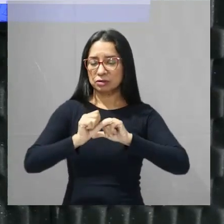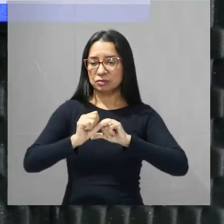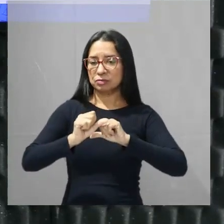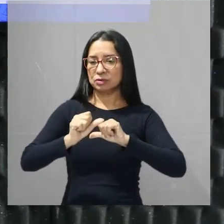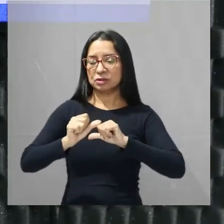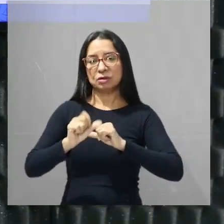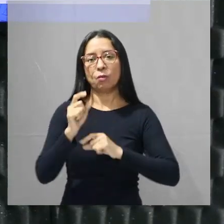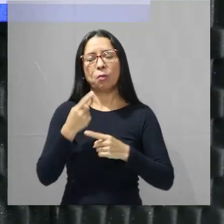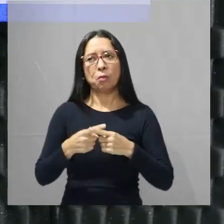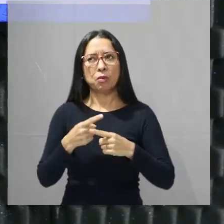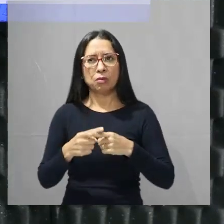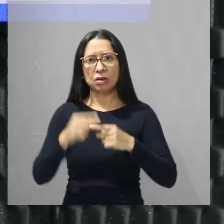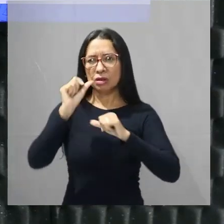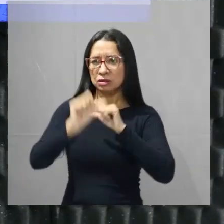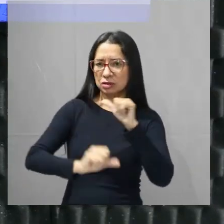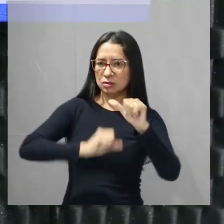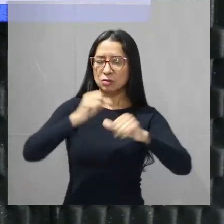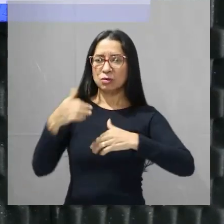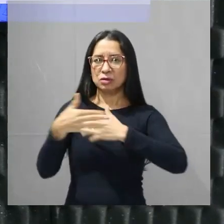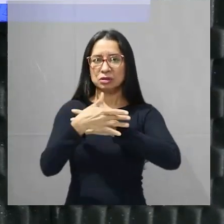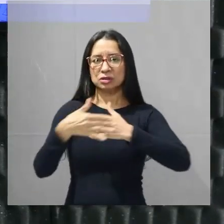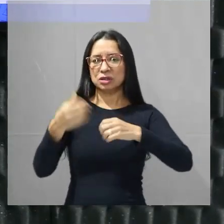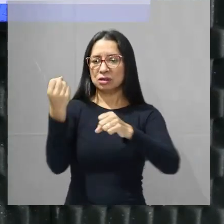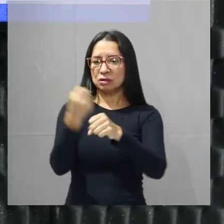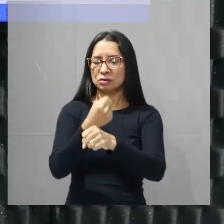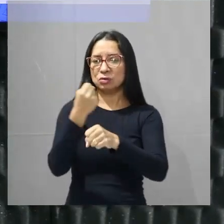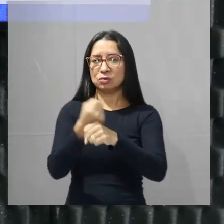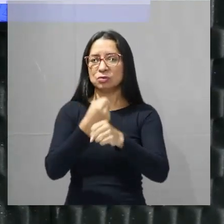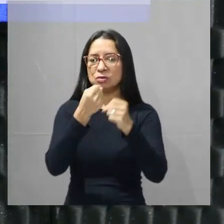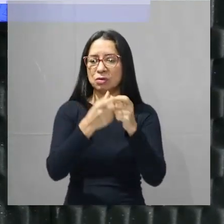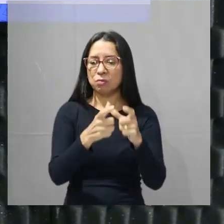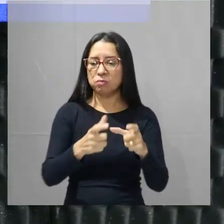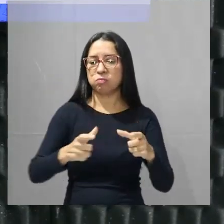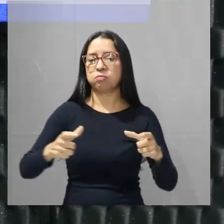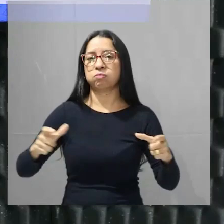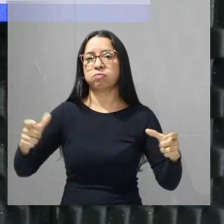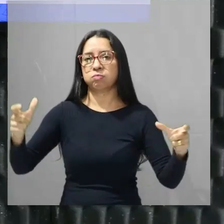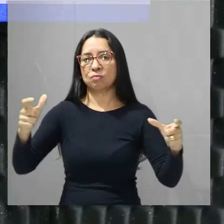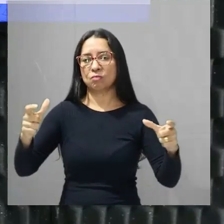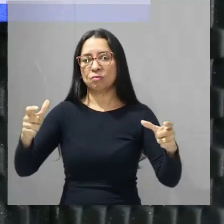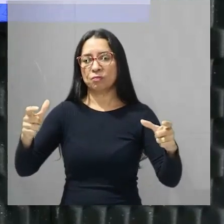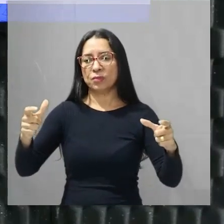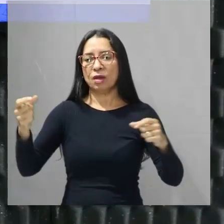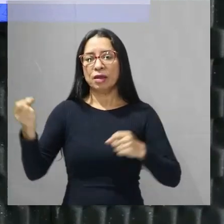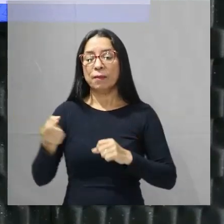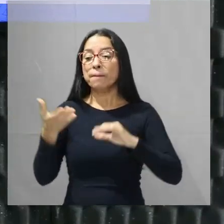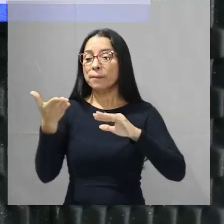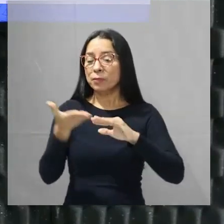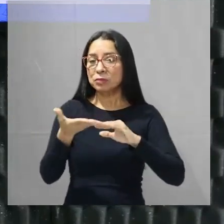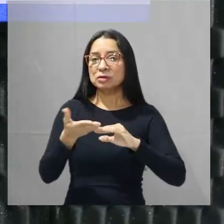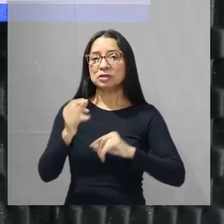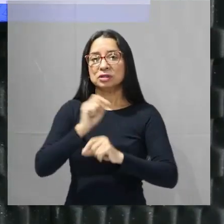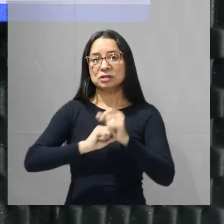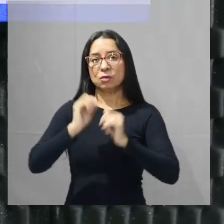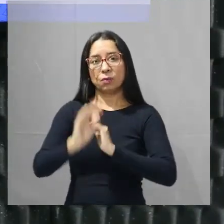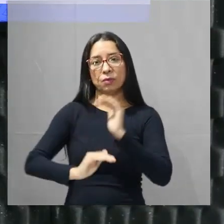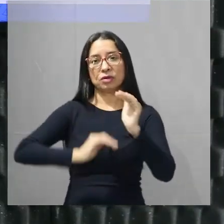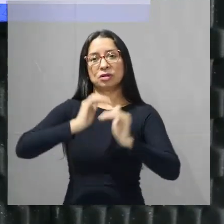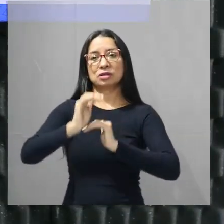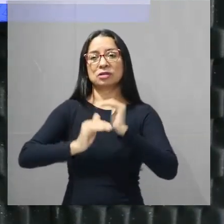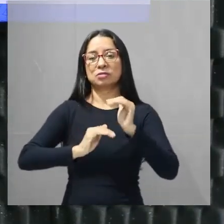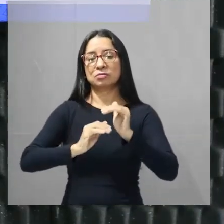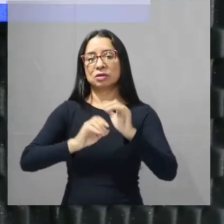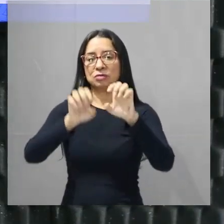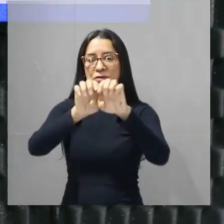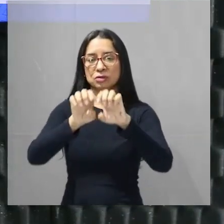transformação física, de construção, de expansão, aí principalmente modernização também, né? Crescimento da